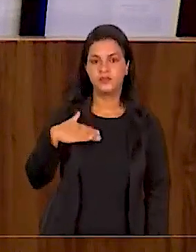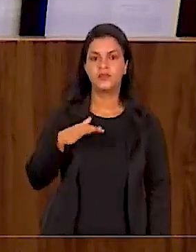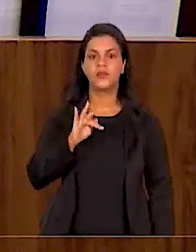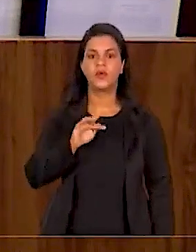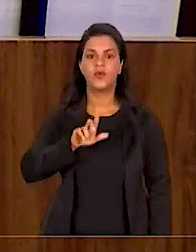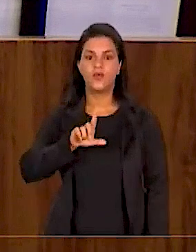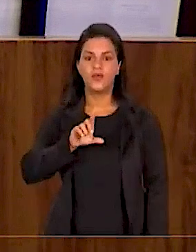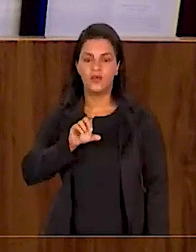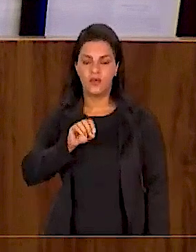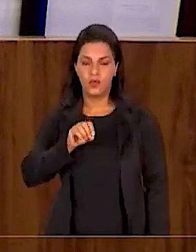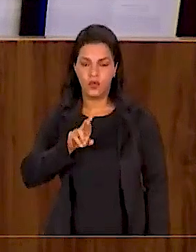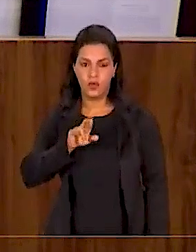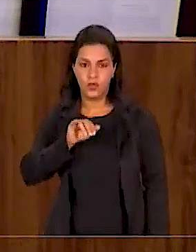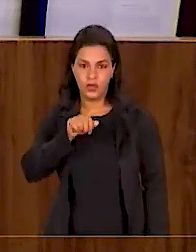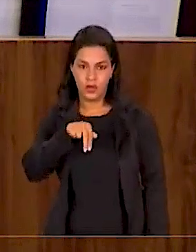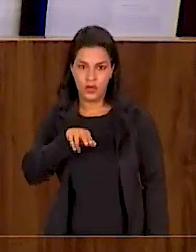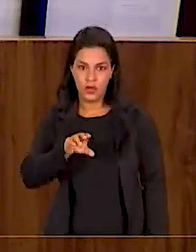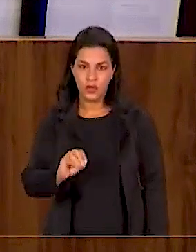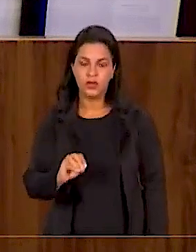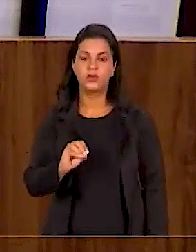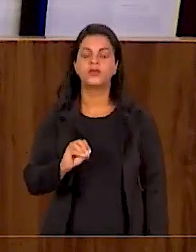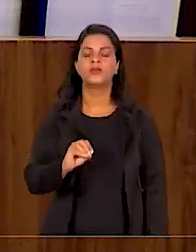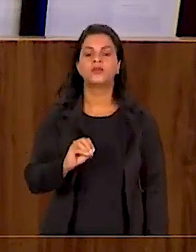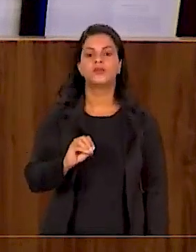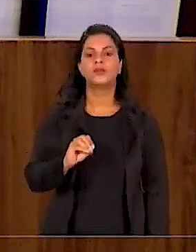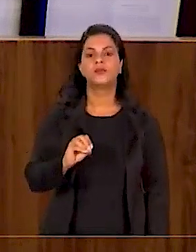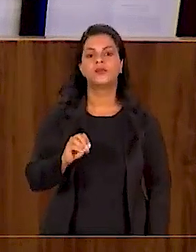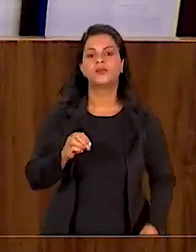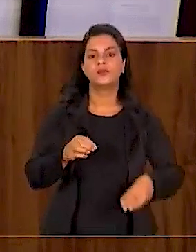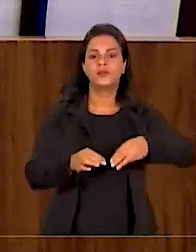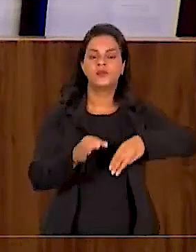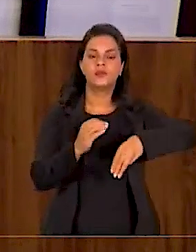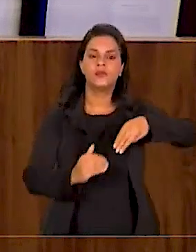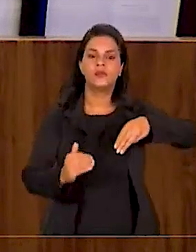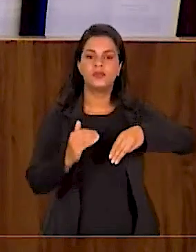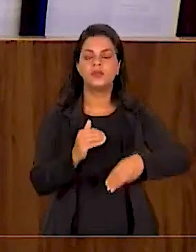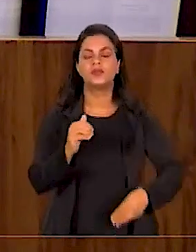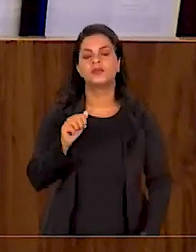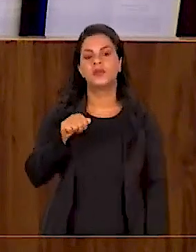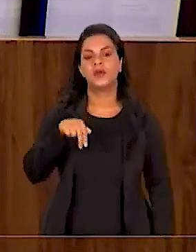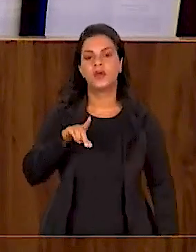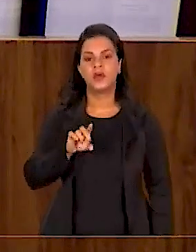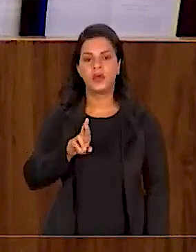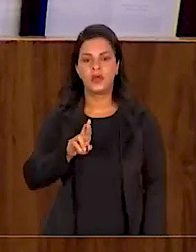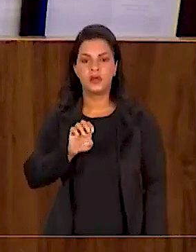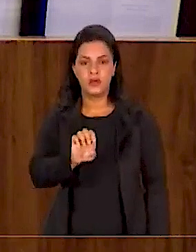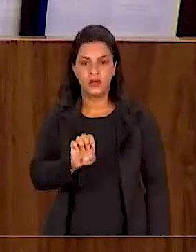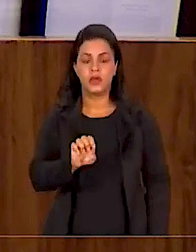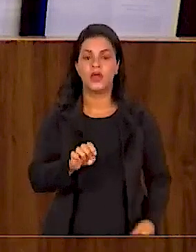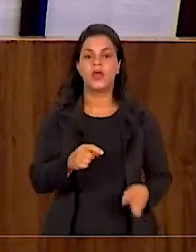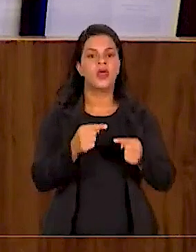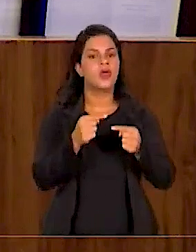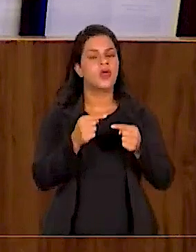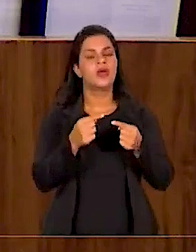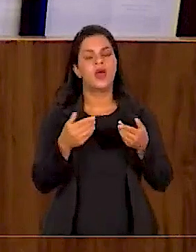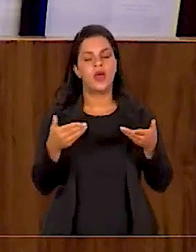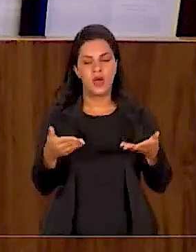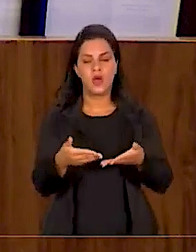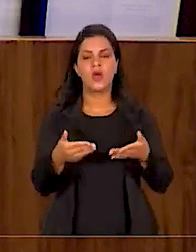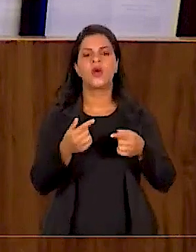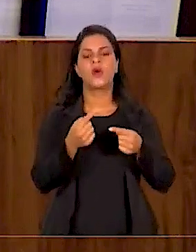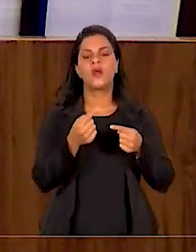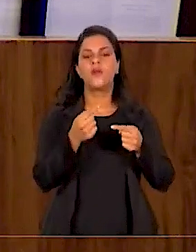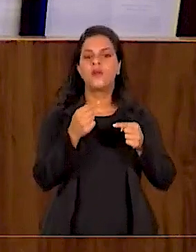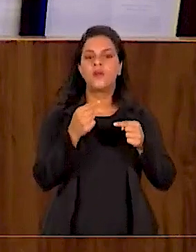marcas ou siglas de empresas privadas durante as eleições municipais esse ano. A decisão foi tomada com 4 votos a favor e